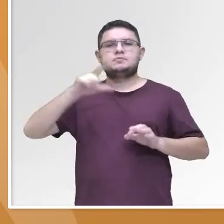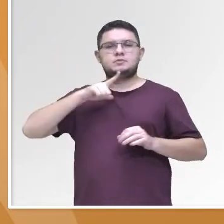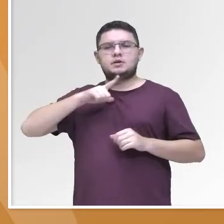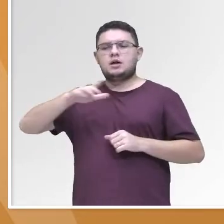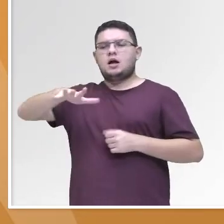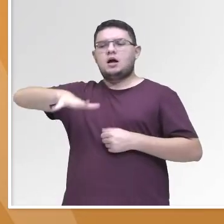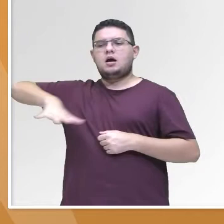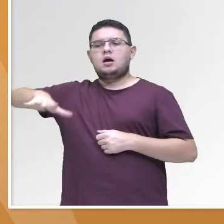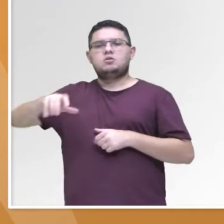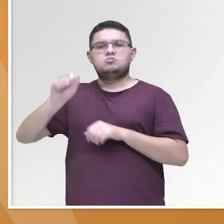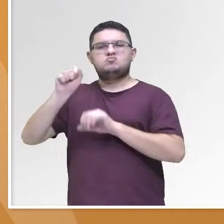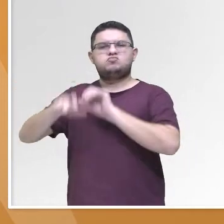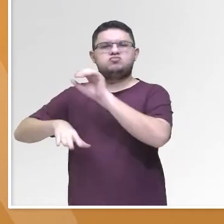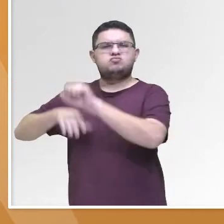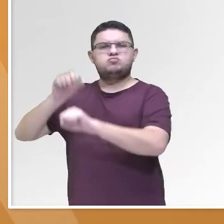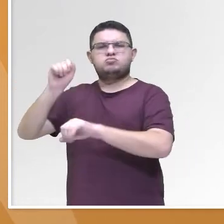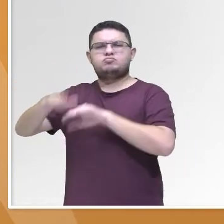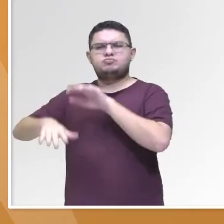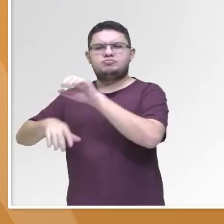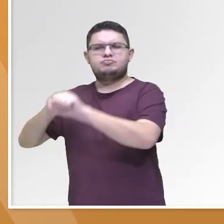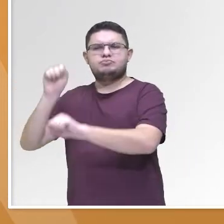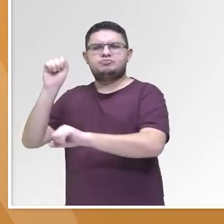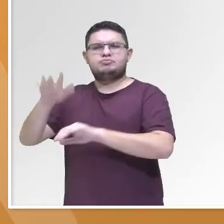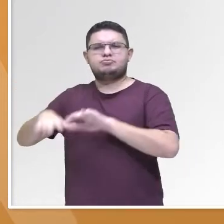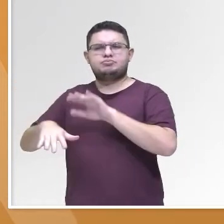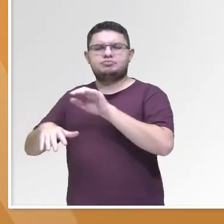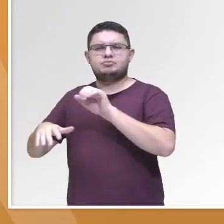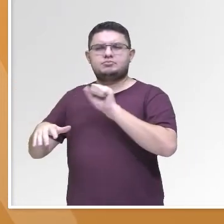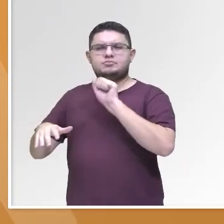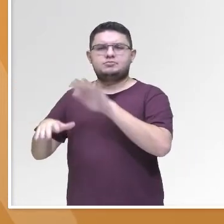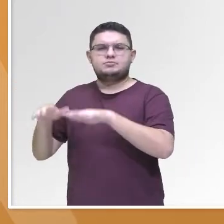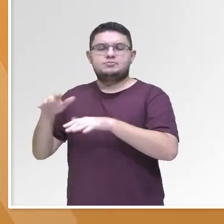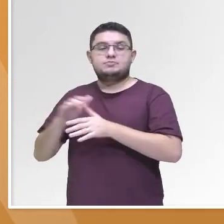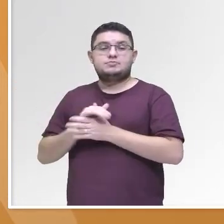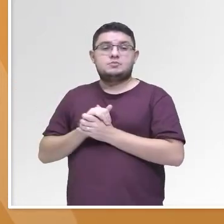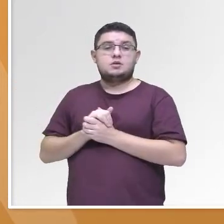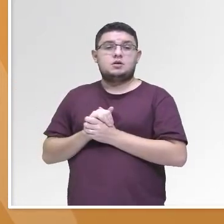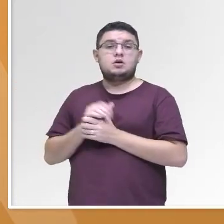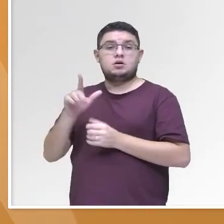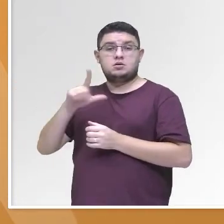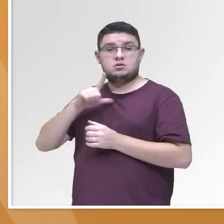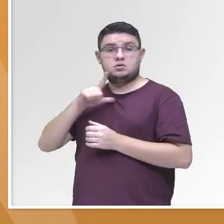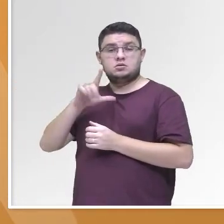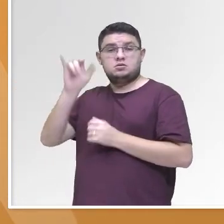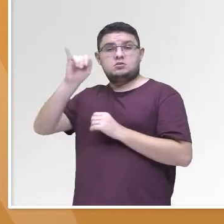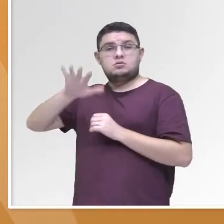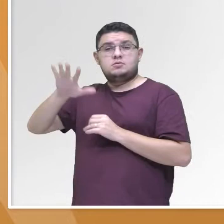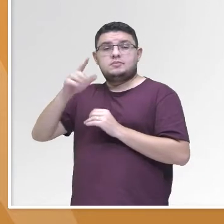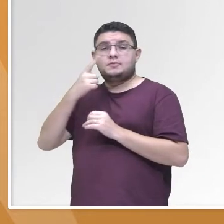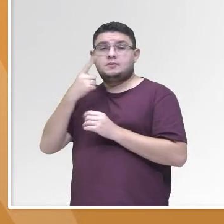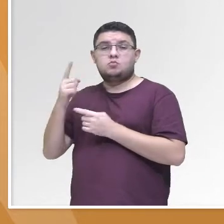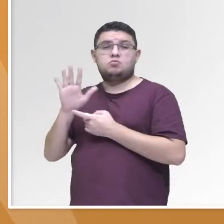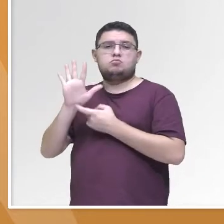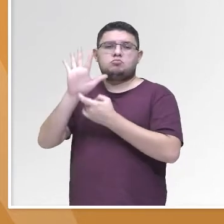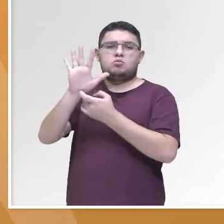tem na imagem, olha, todo o lixo, todo o material que foi despejado, né, aí nessa área.